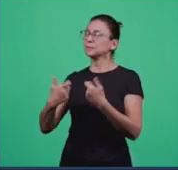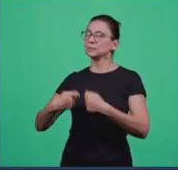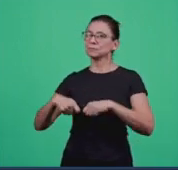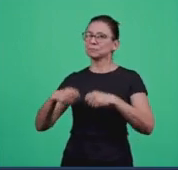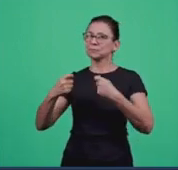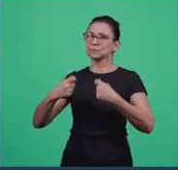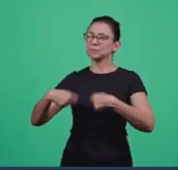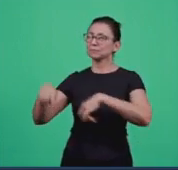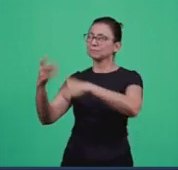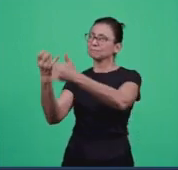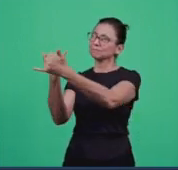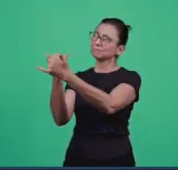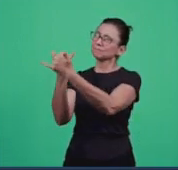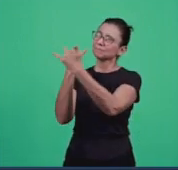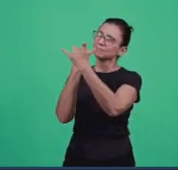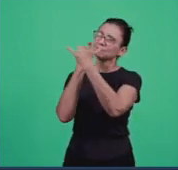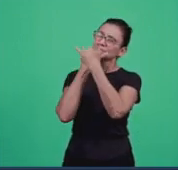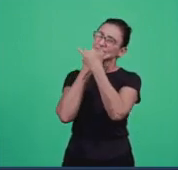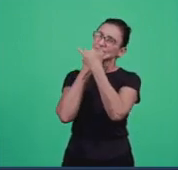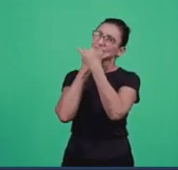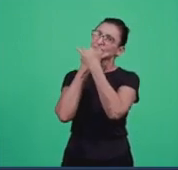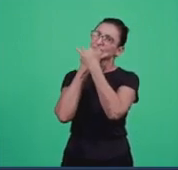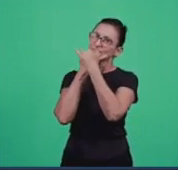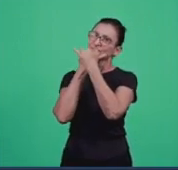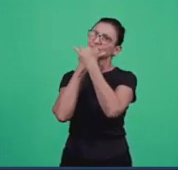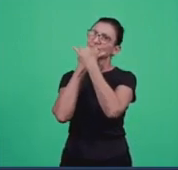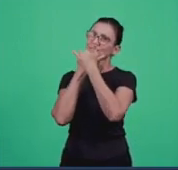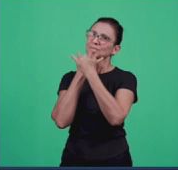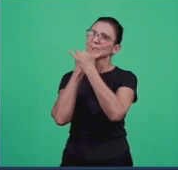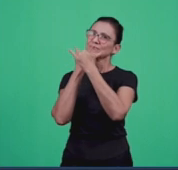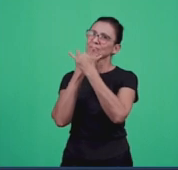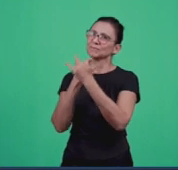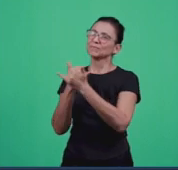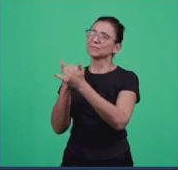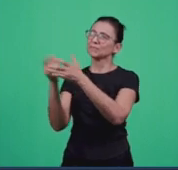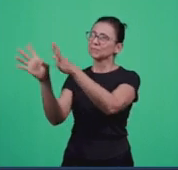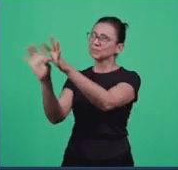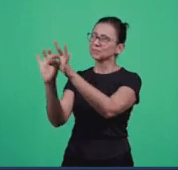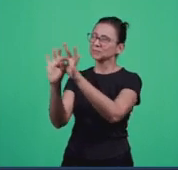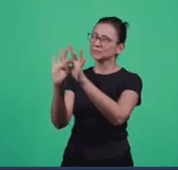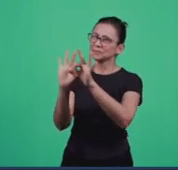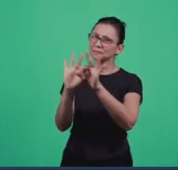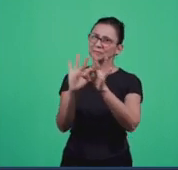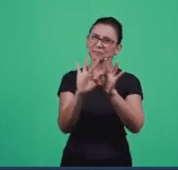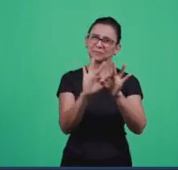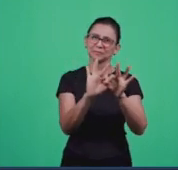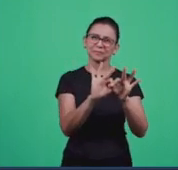Preciso do teu perdão, da tua